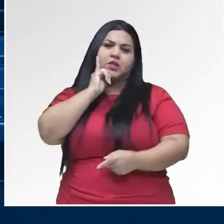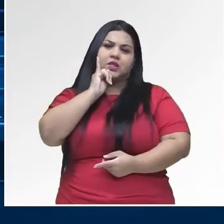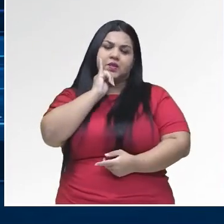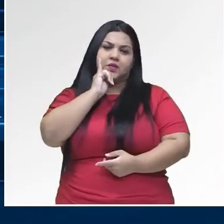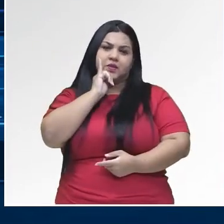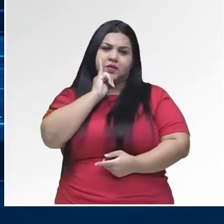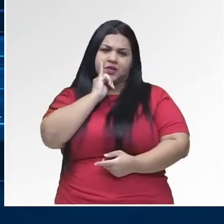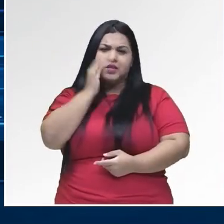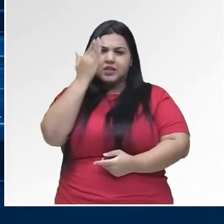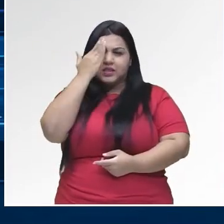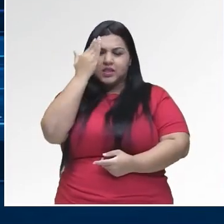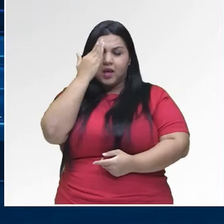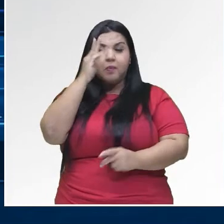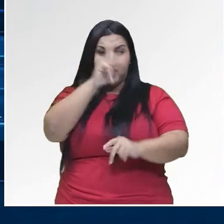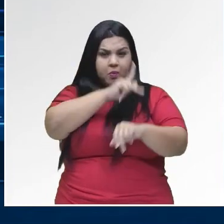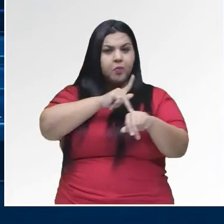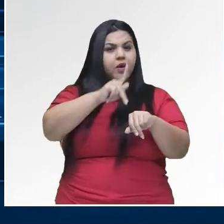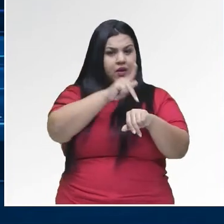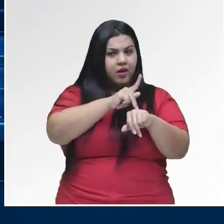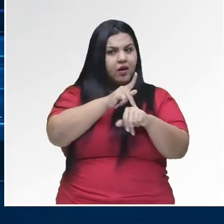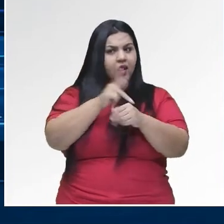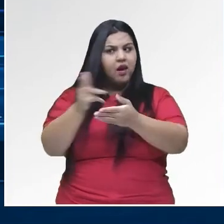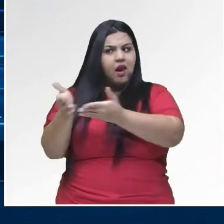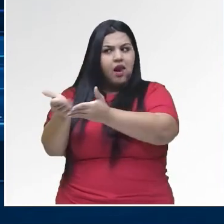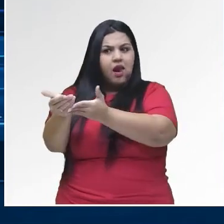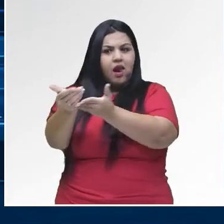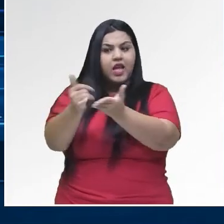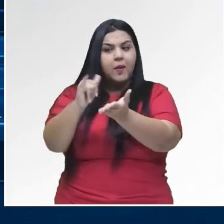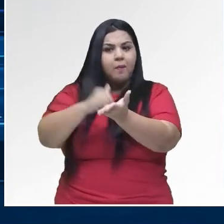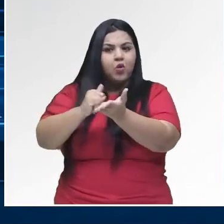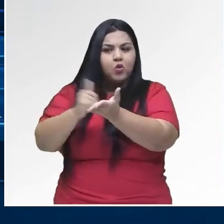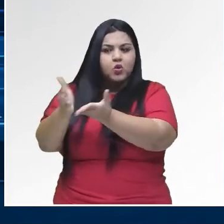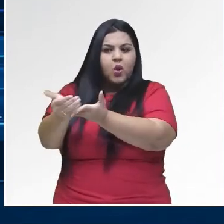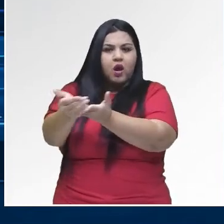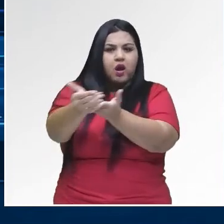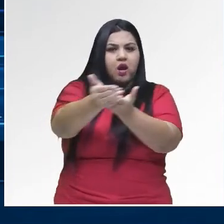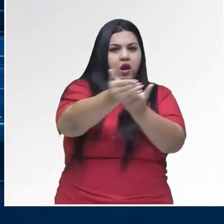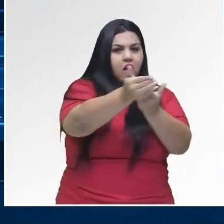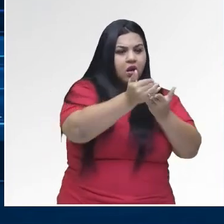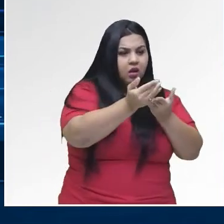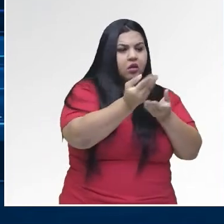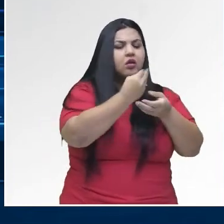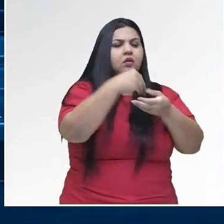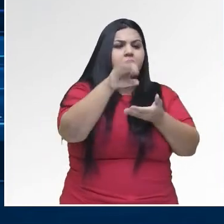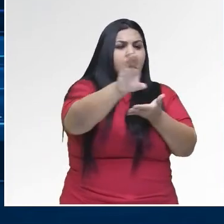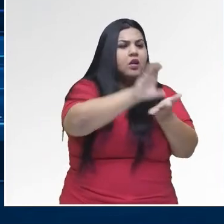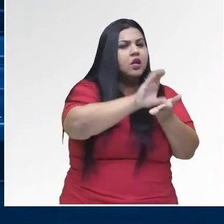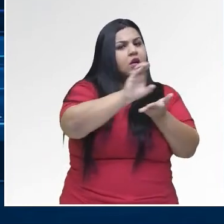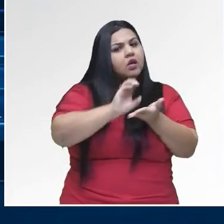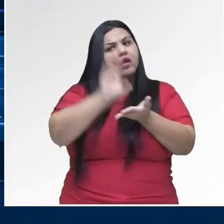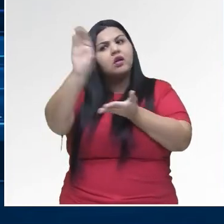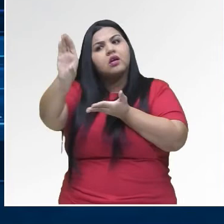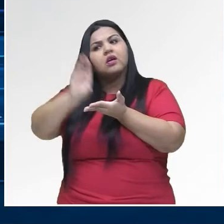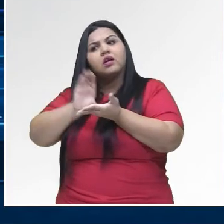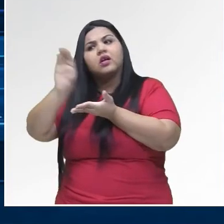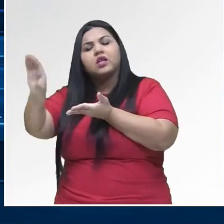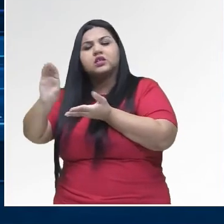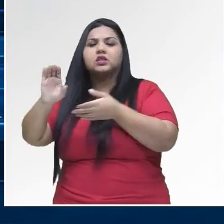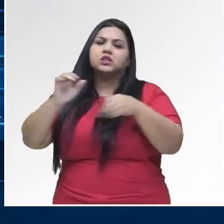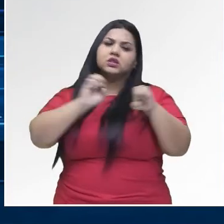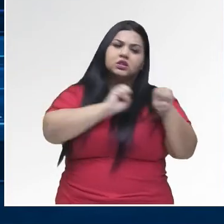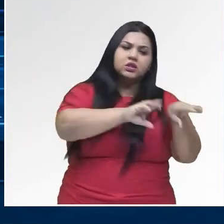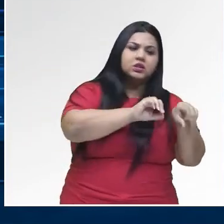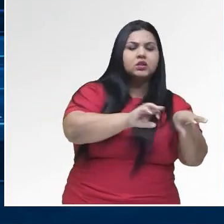vocês sabem que um país ele arrecada impostos, que é para ser investido na saúde, na educação. Quando